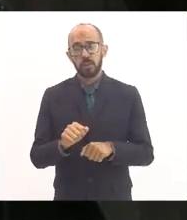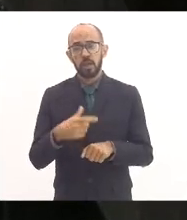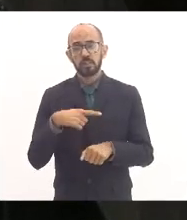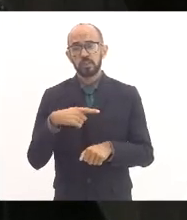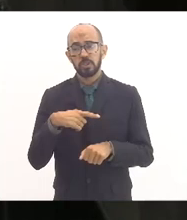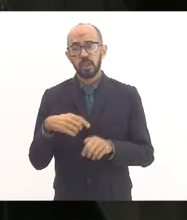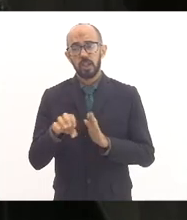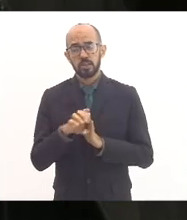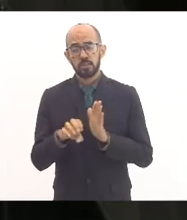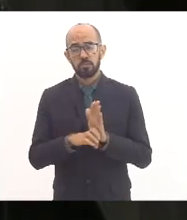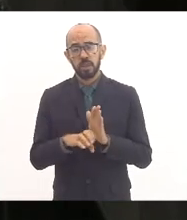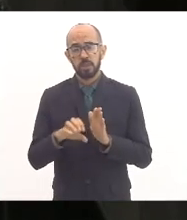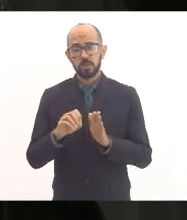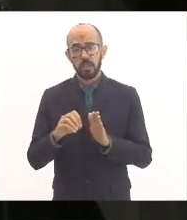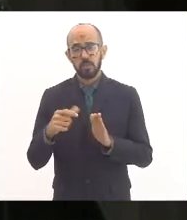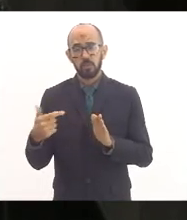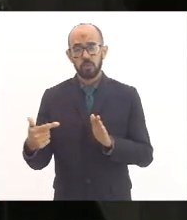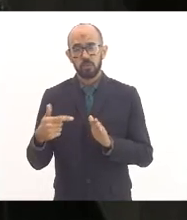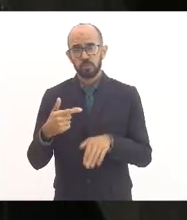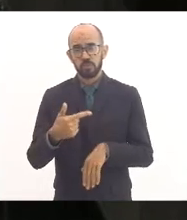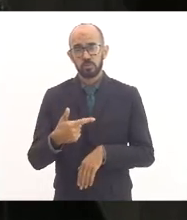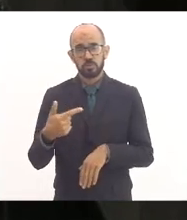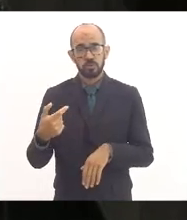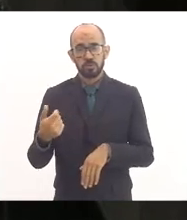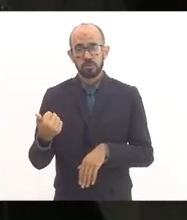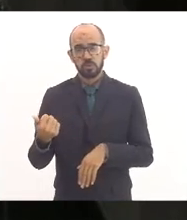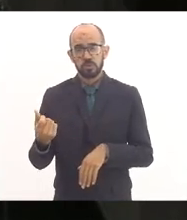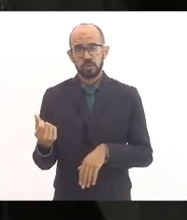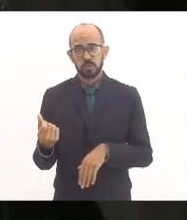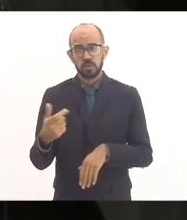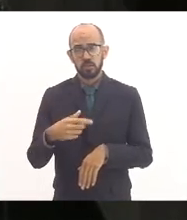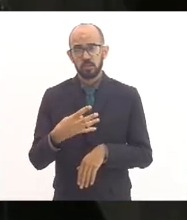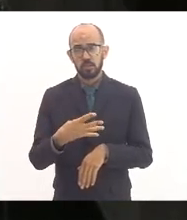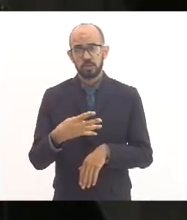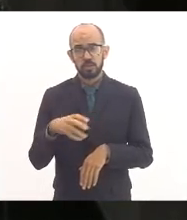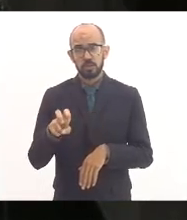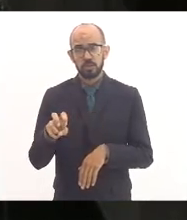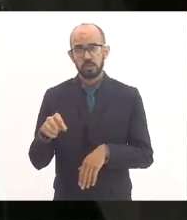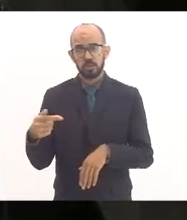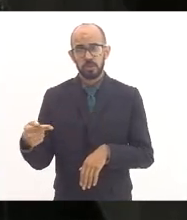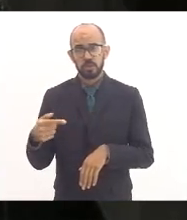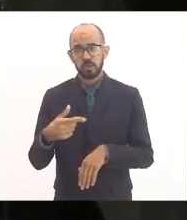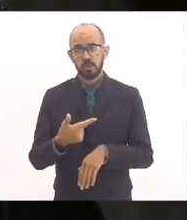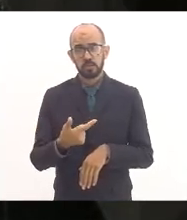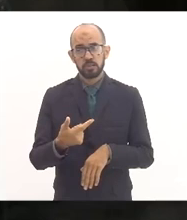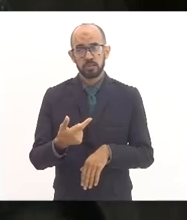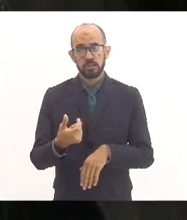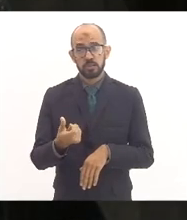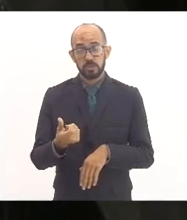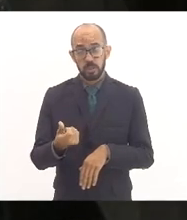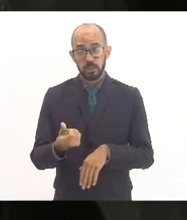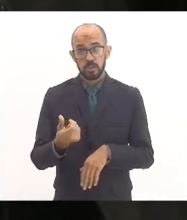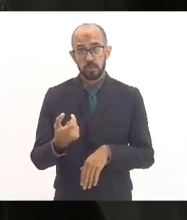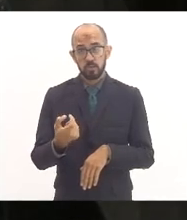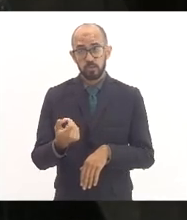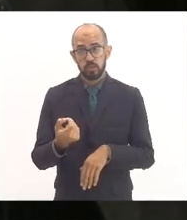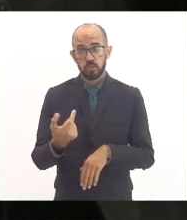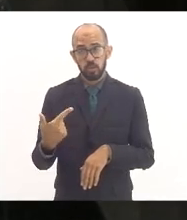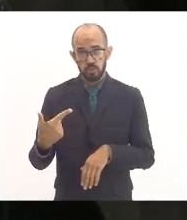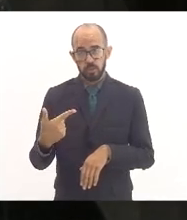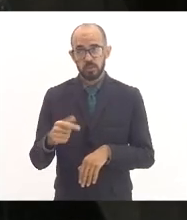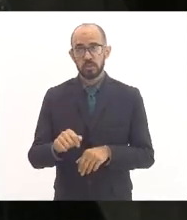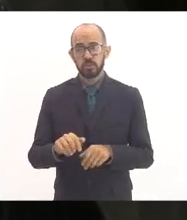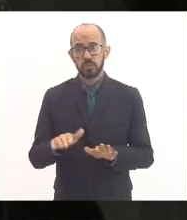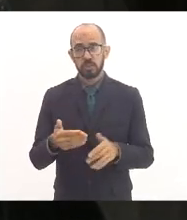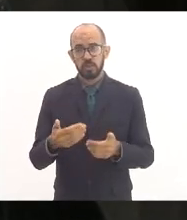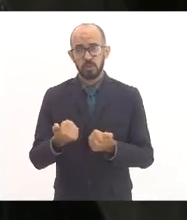os as ma02 216 457 e 62 e como seria uma Superintendência